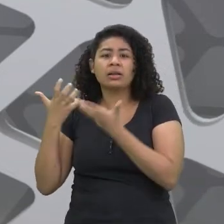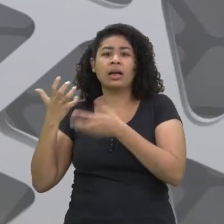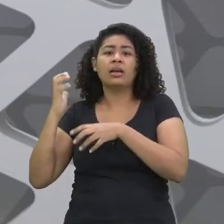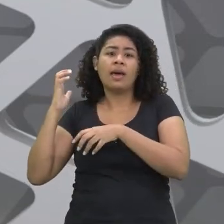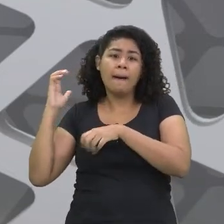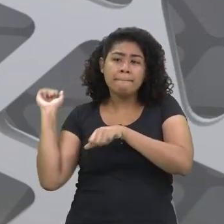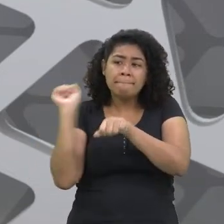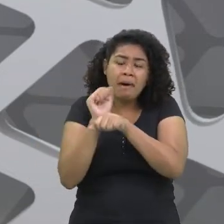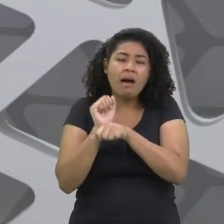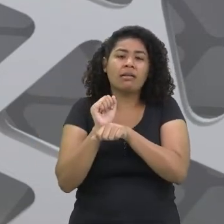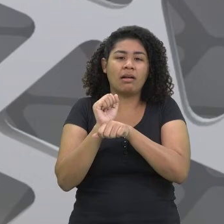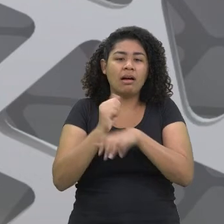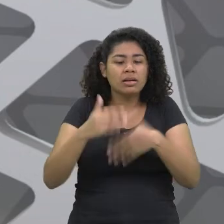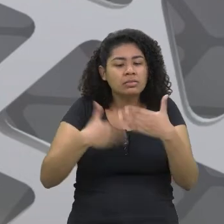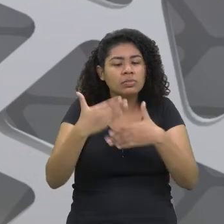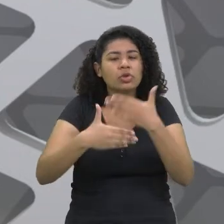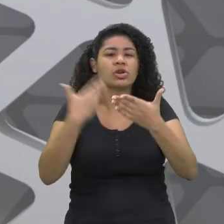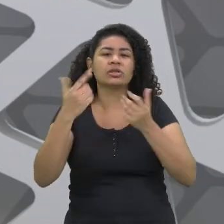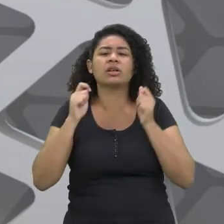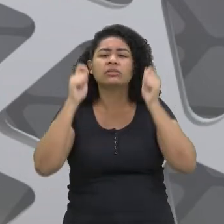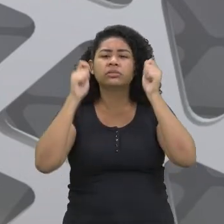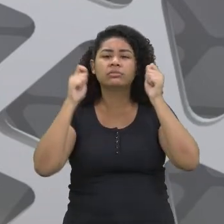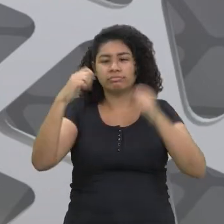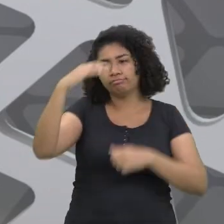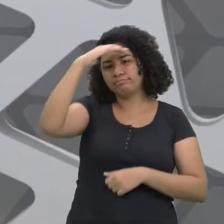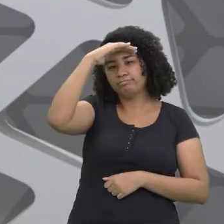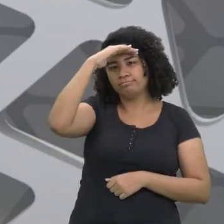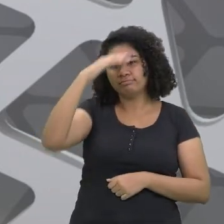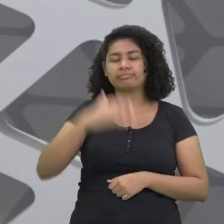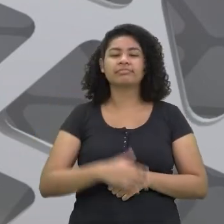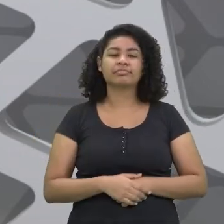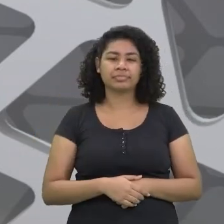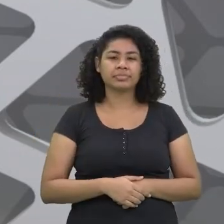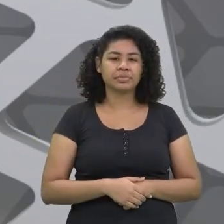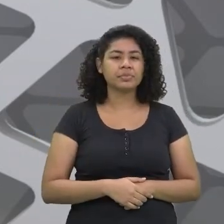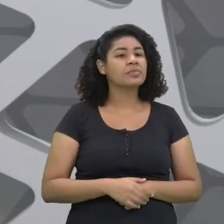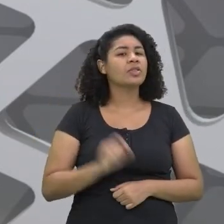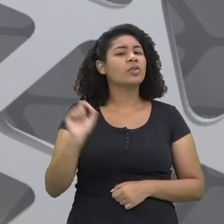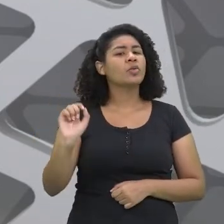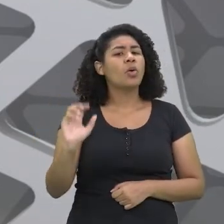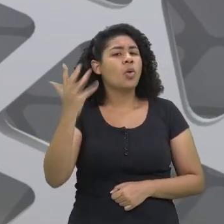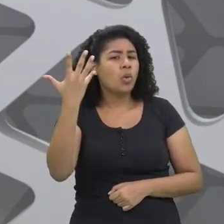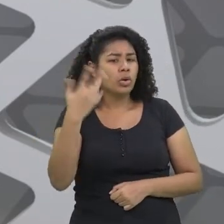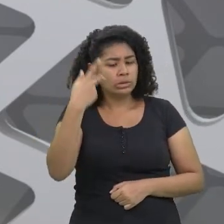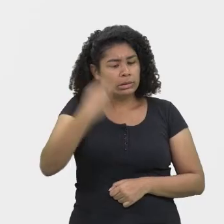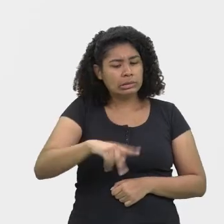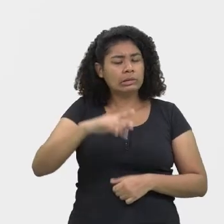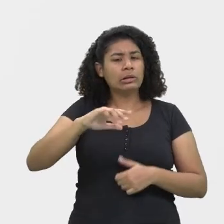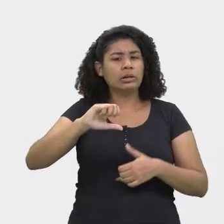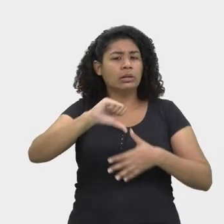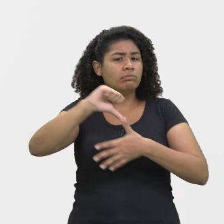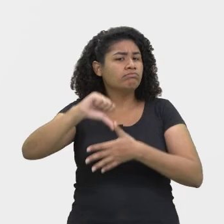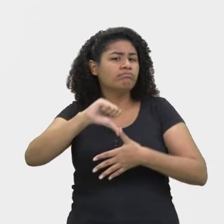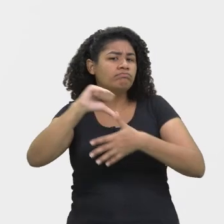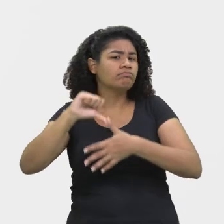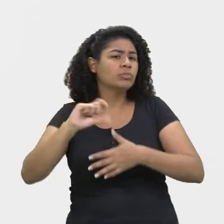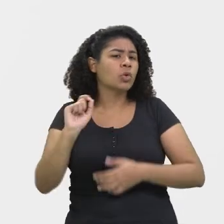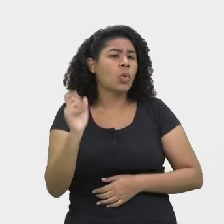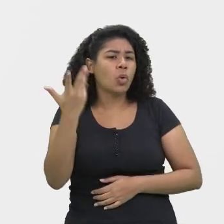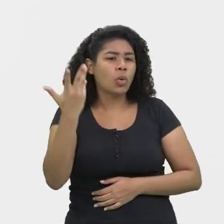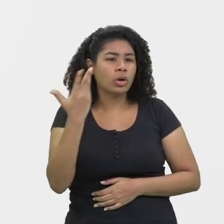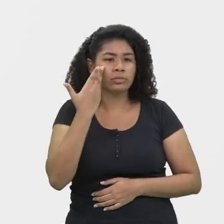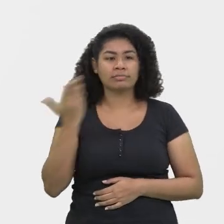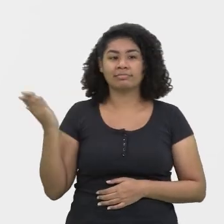né, o processo da reforma protestante. Vamos ver o que estava acontecendo aqui na América do Sul naquele momento.